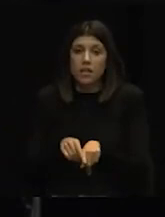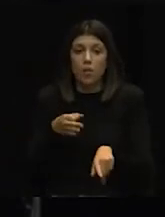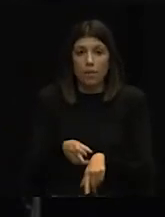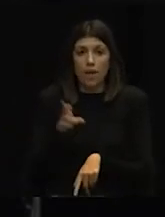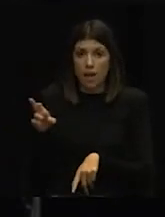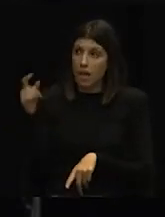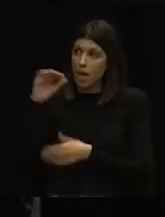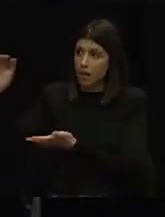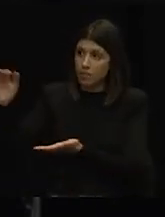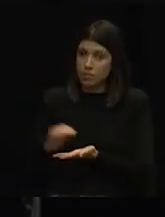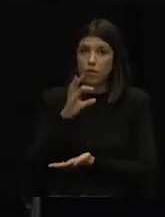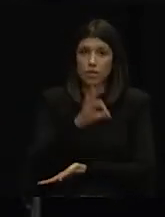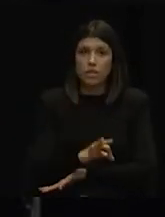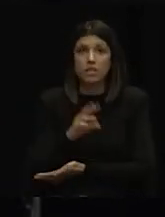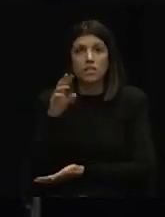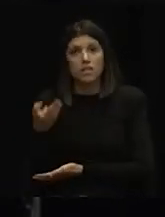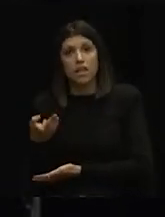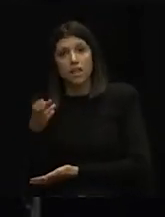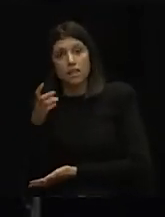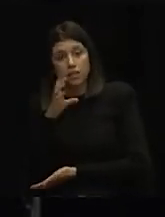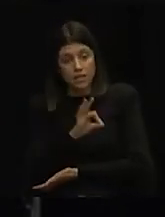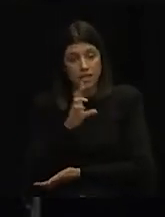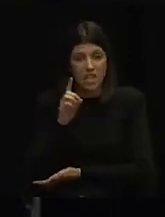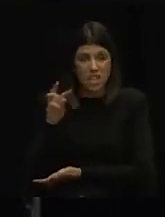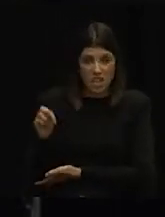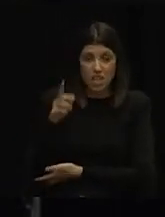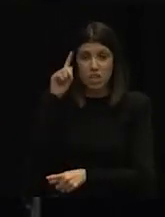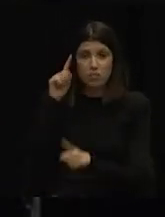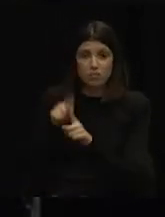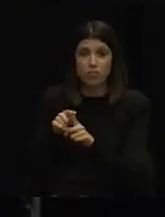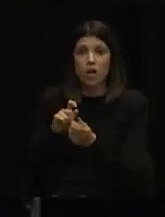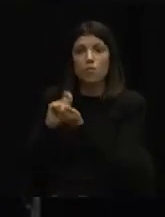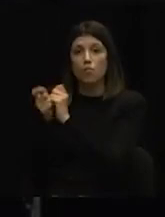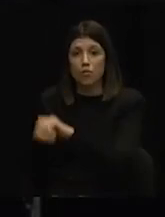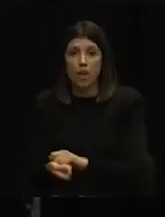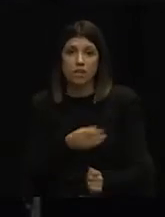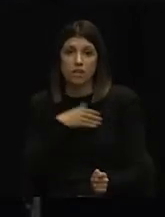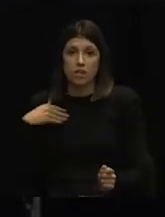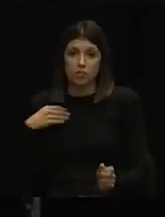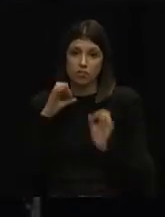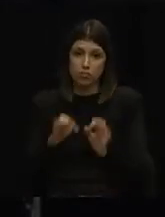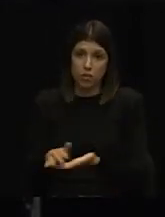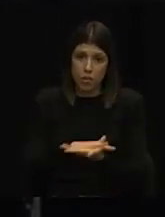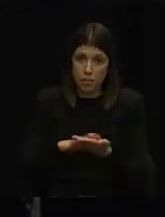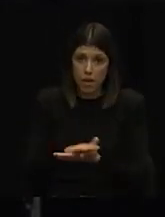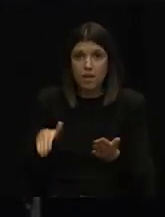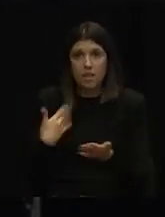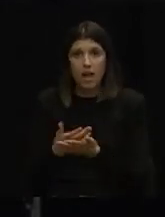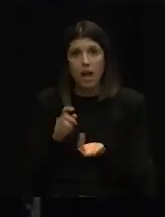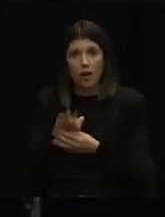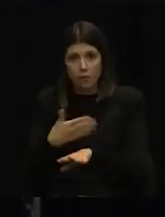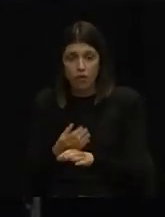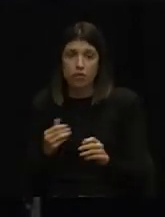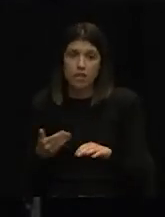que o TRF proporciona a 163 milhões de euros destinados à reforma dos cuidados de saúde primários por via do reforço do acesso e qualidade